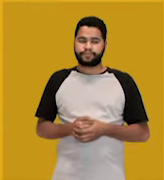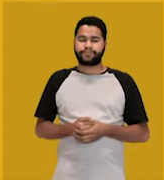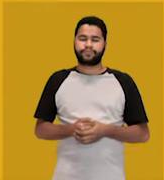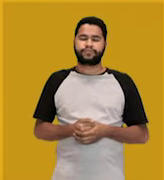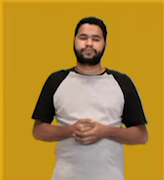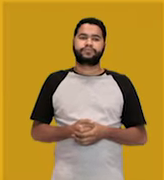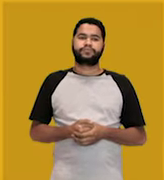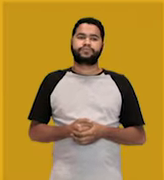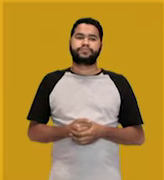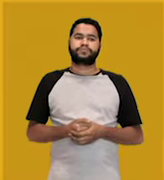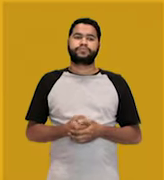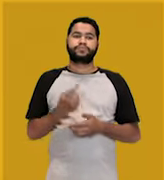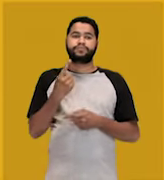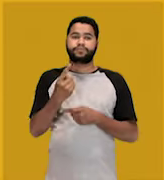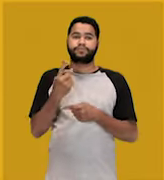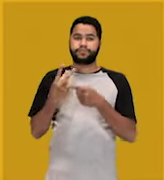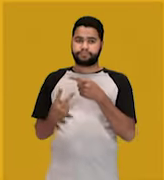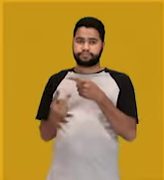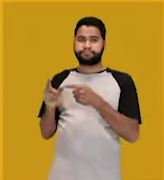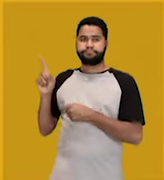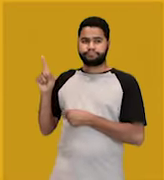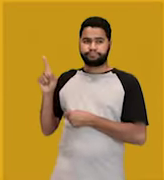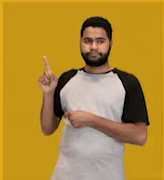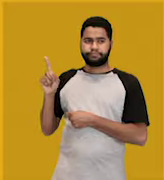maneira: 1/2,